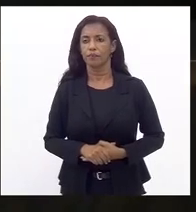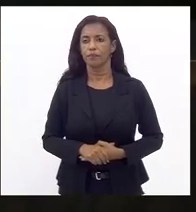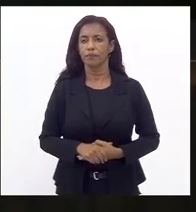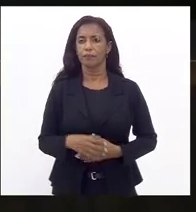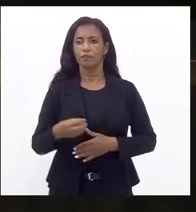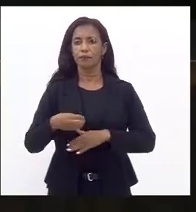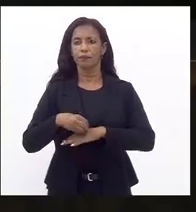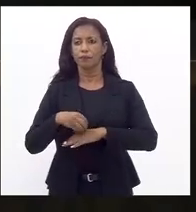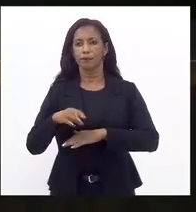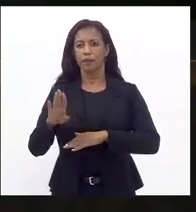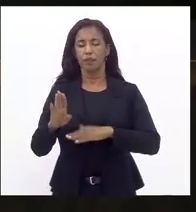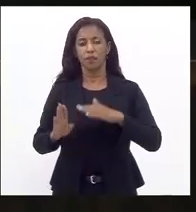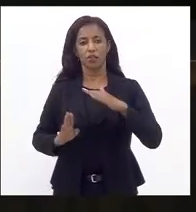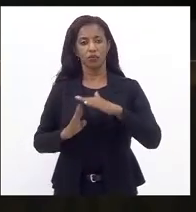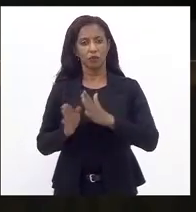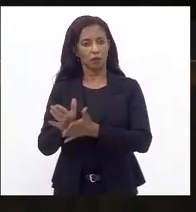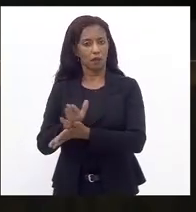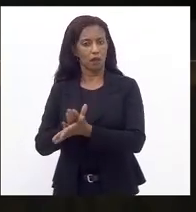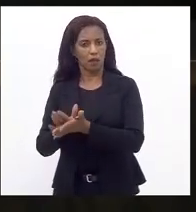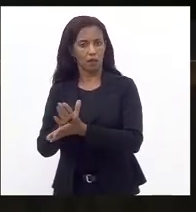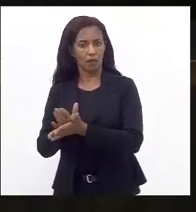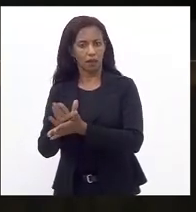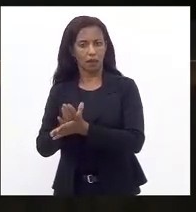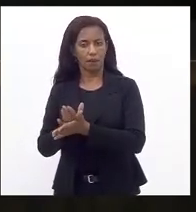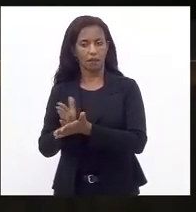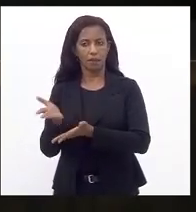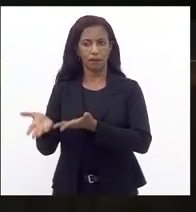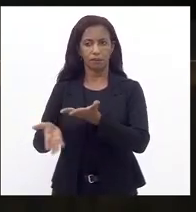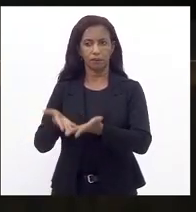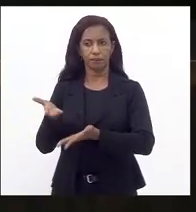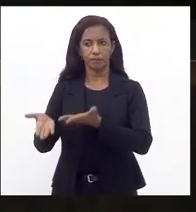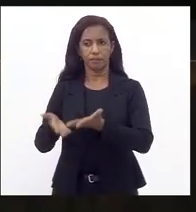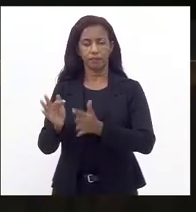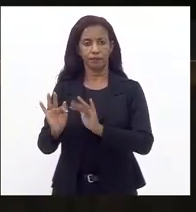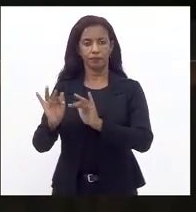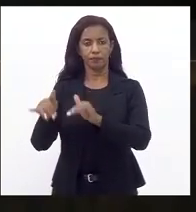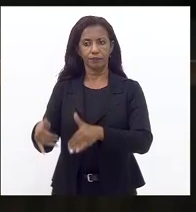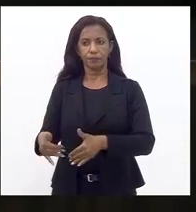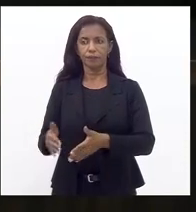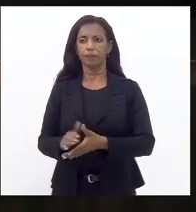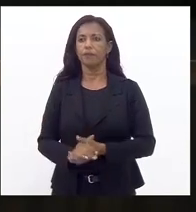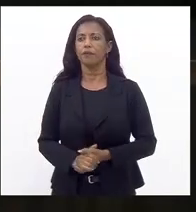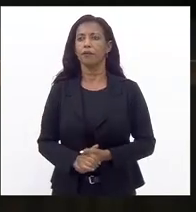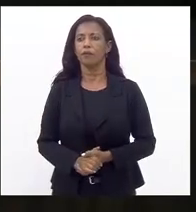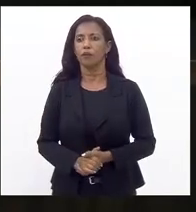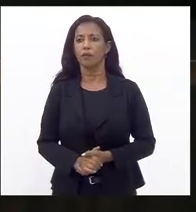a mensagem do teto nada mais a tratar na segunda sessão extraordinária mesmo está encerrada